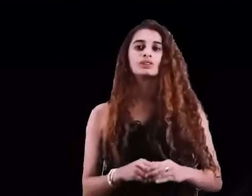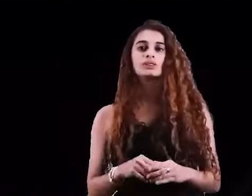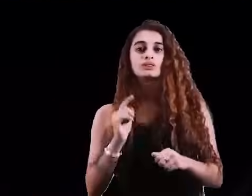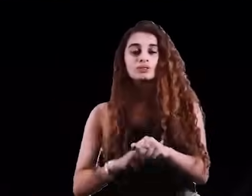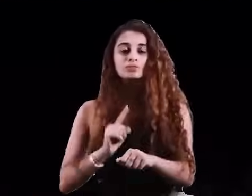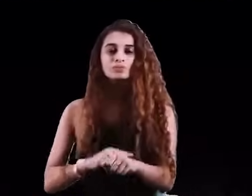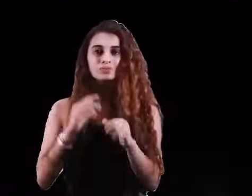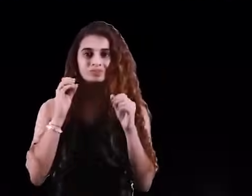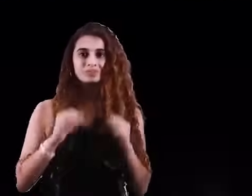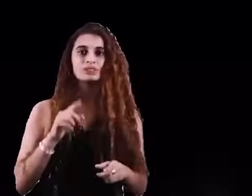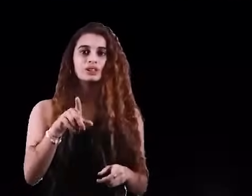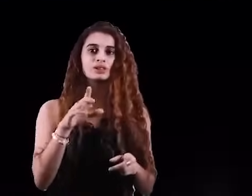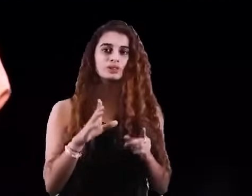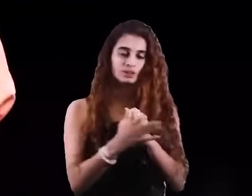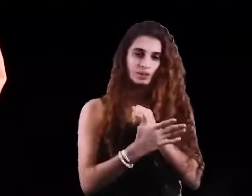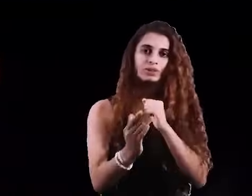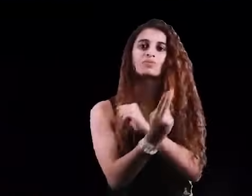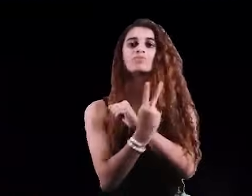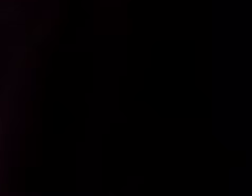certo, eu livro você da morte.